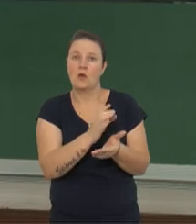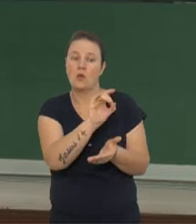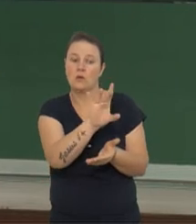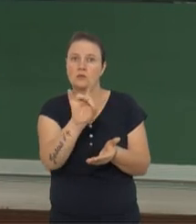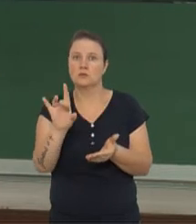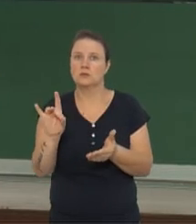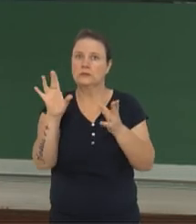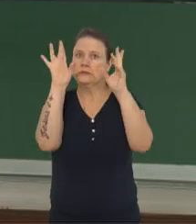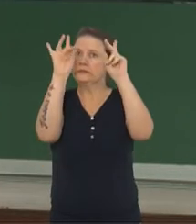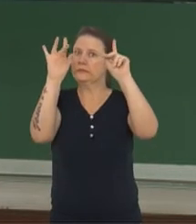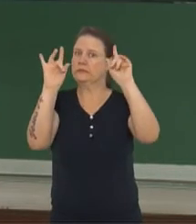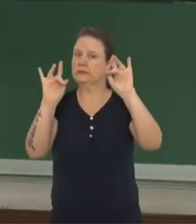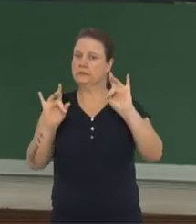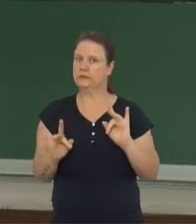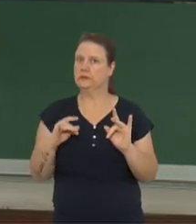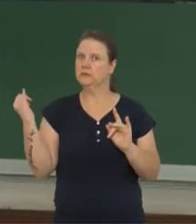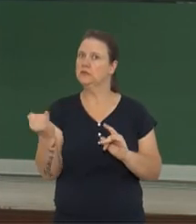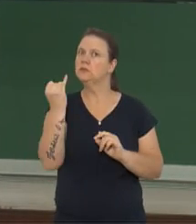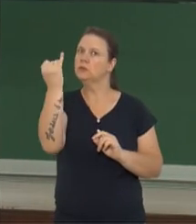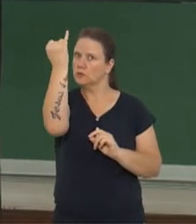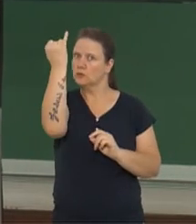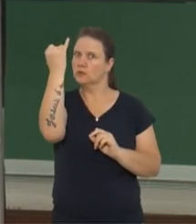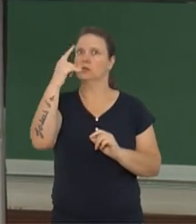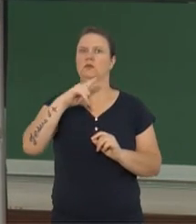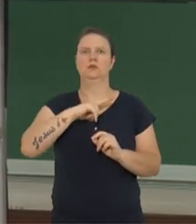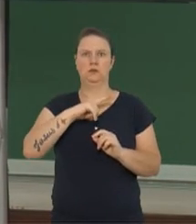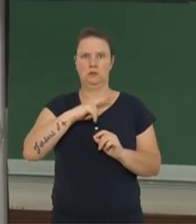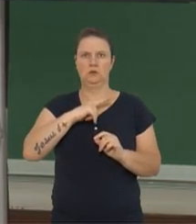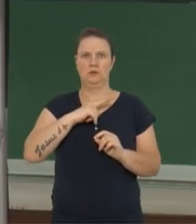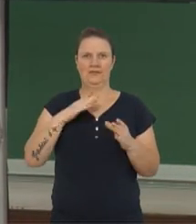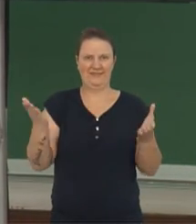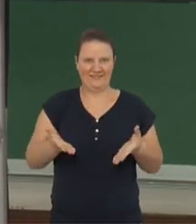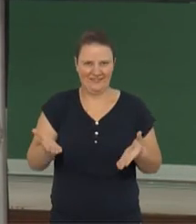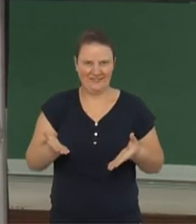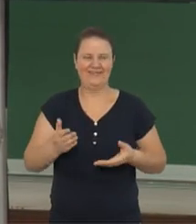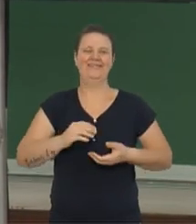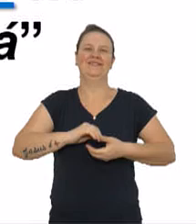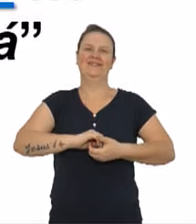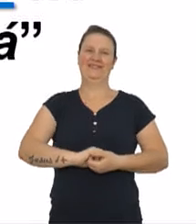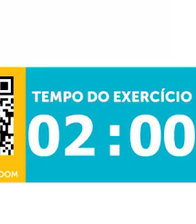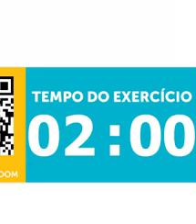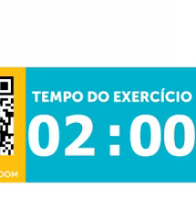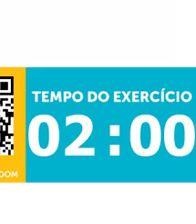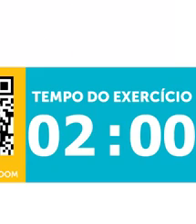detalles importantes, significativos para la clase de hoy. ¿De acuerdo?